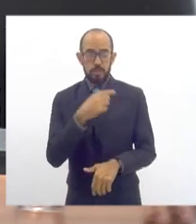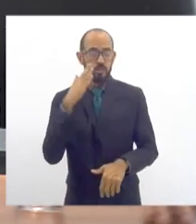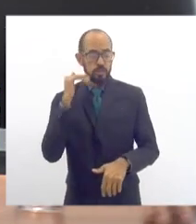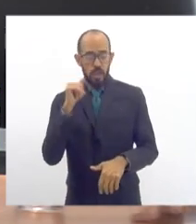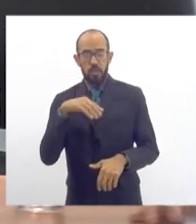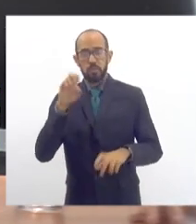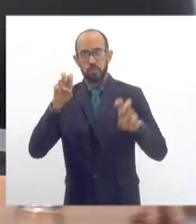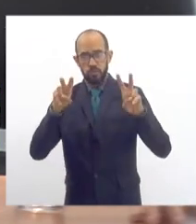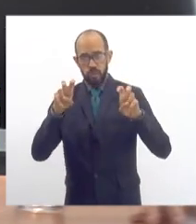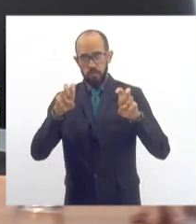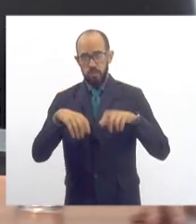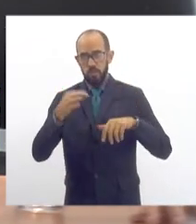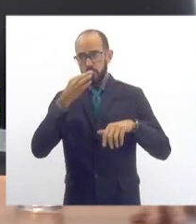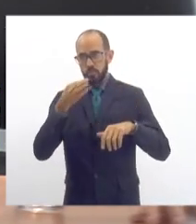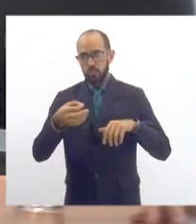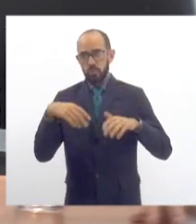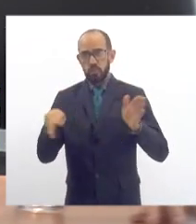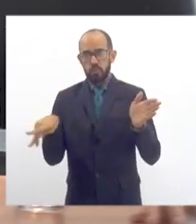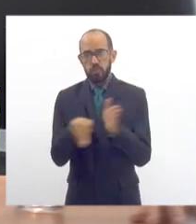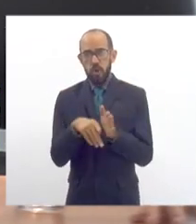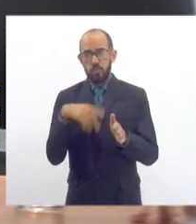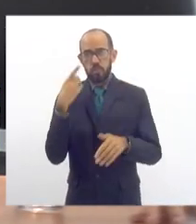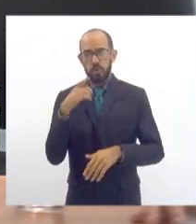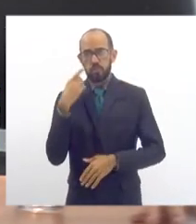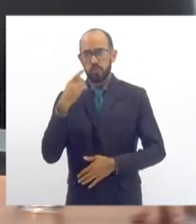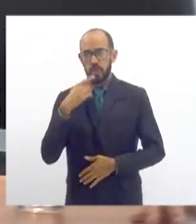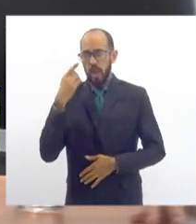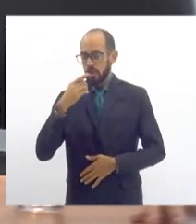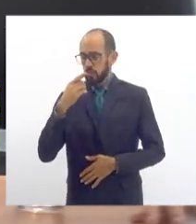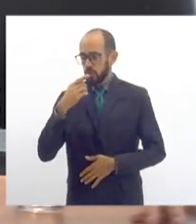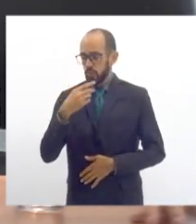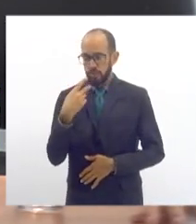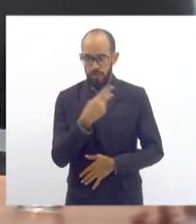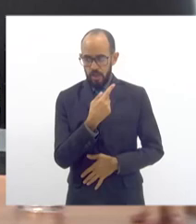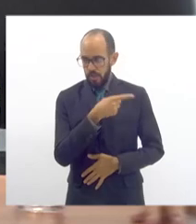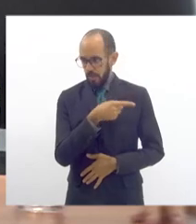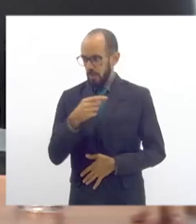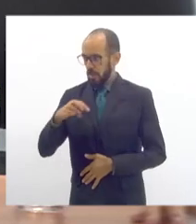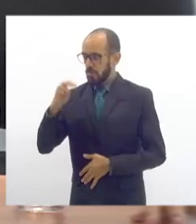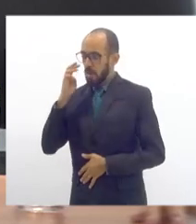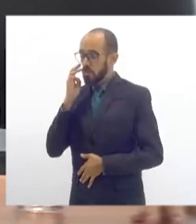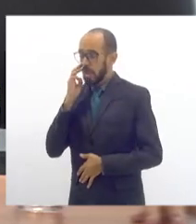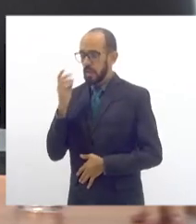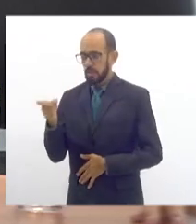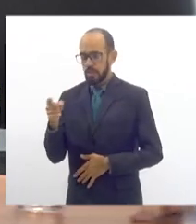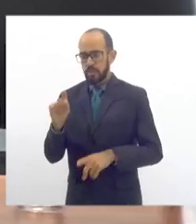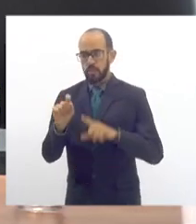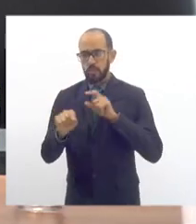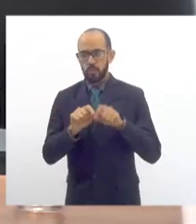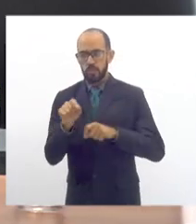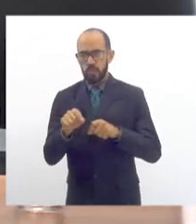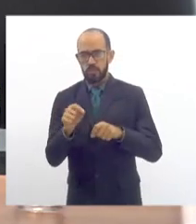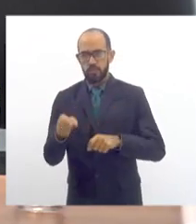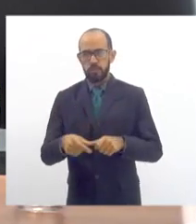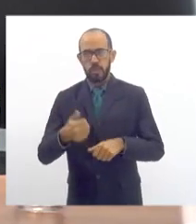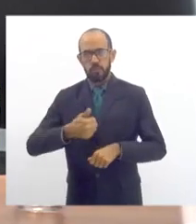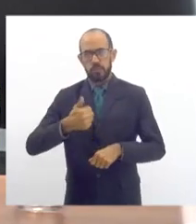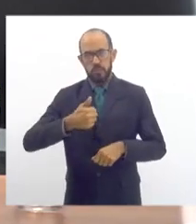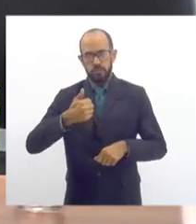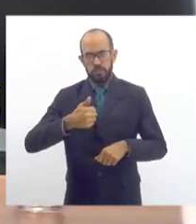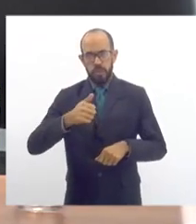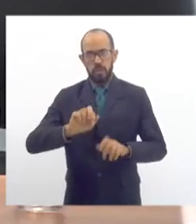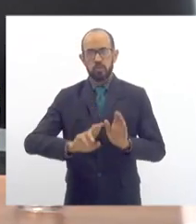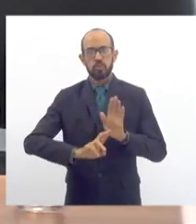por sugestão do próprio deputado Serafini, deputado Valdec, que a gente faça, ouça aqui primeiro a representação